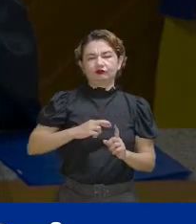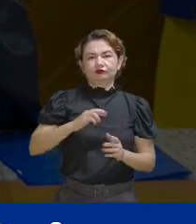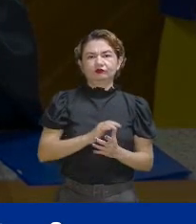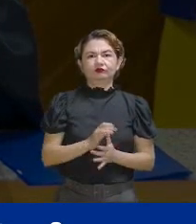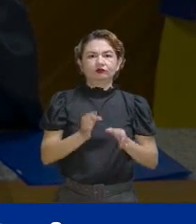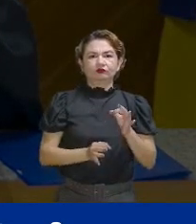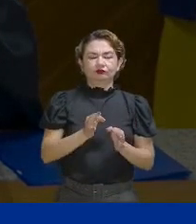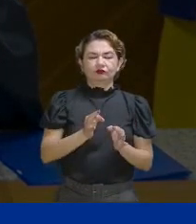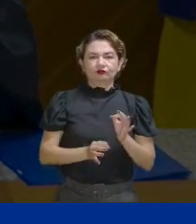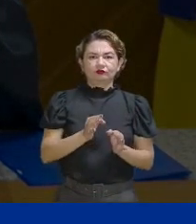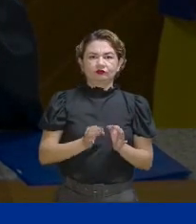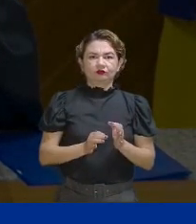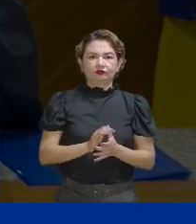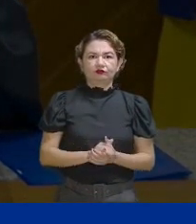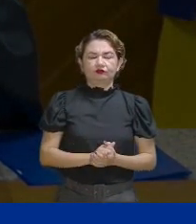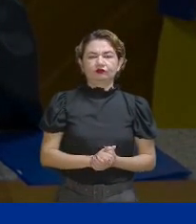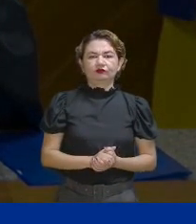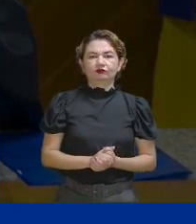eleitoral